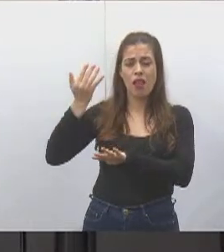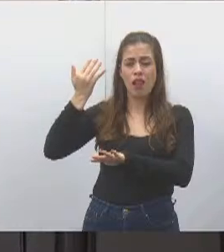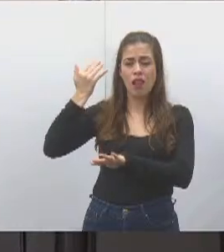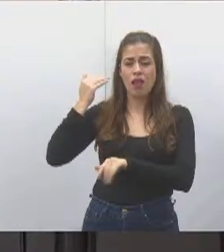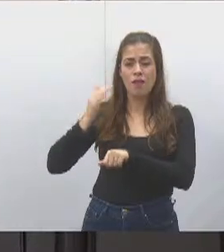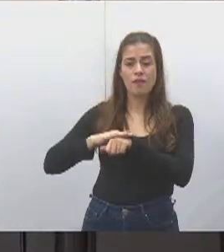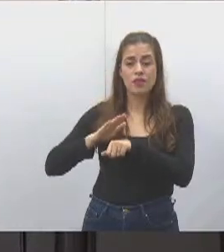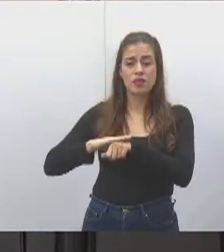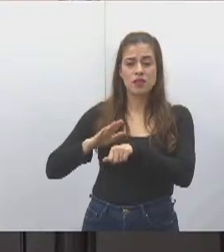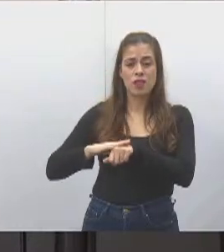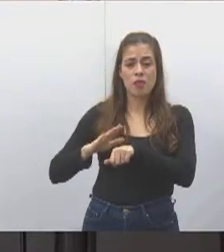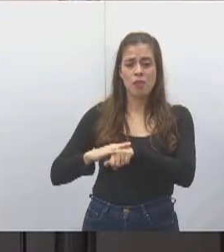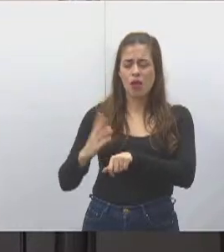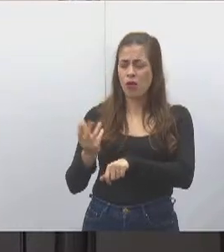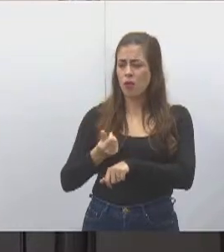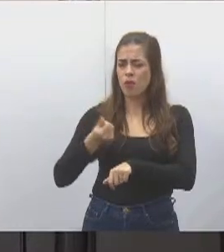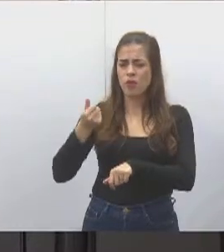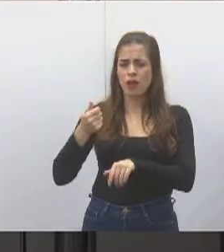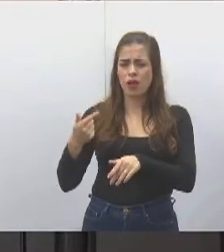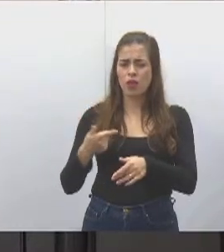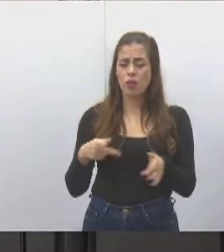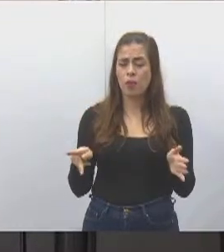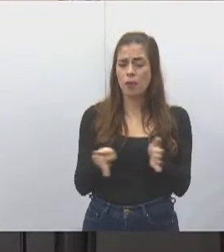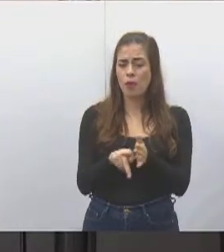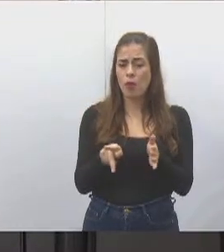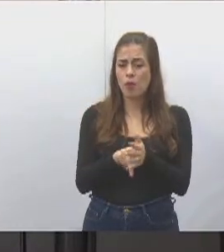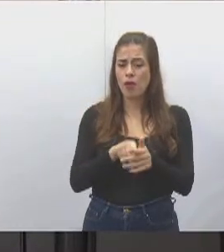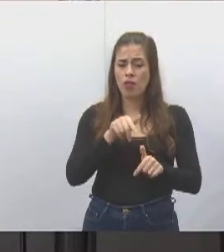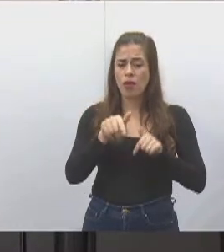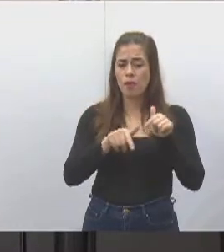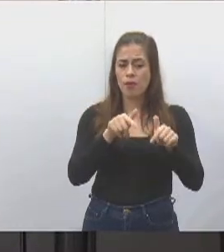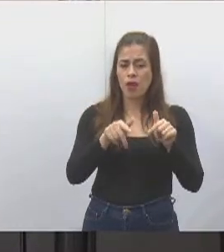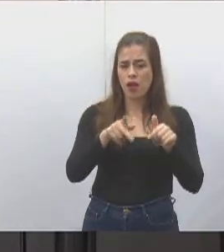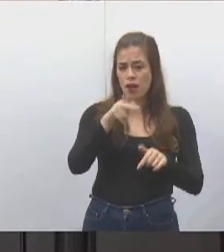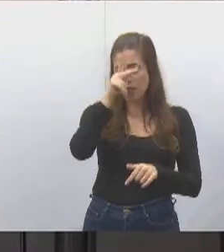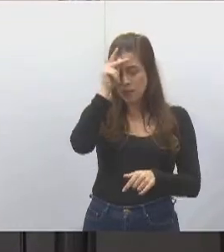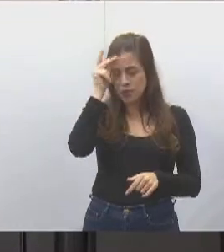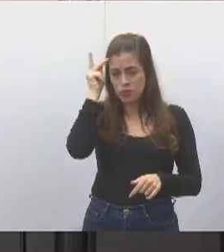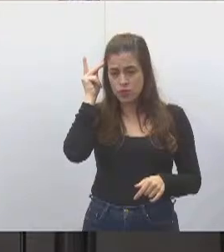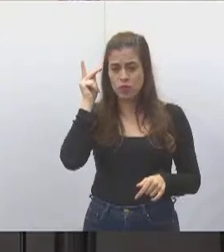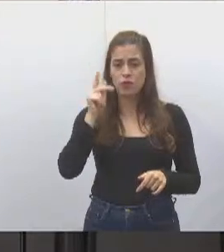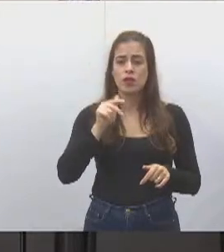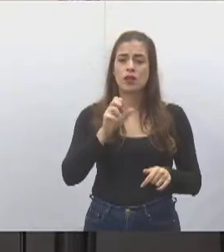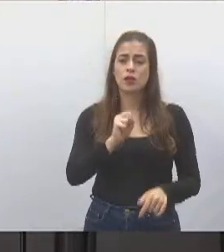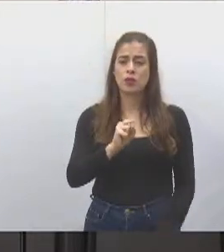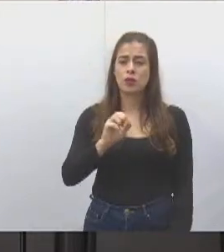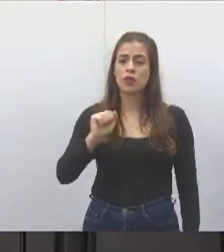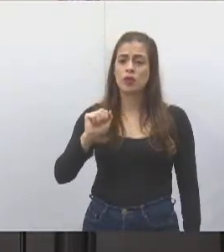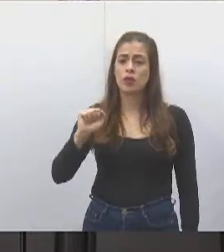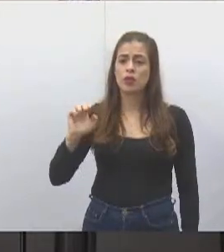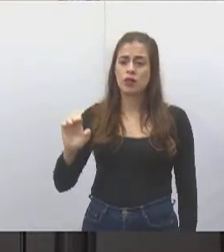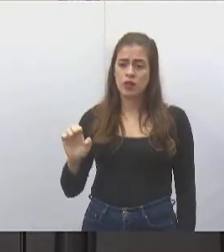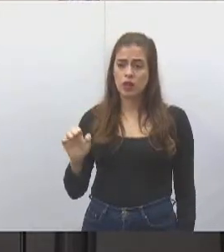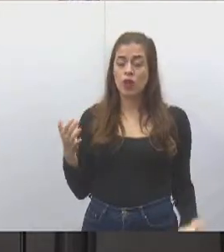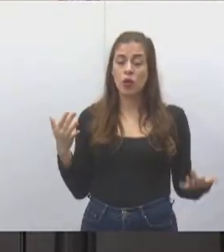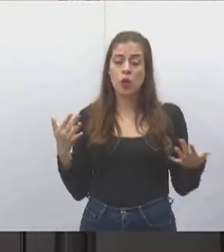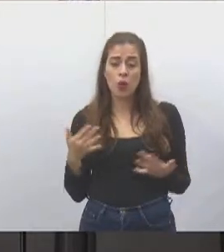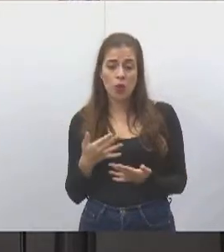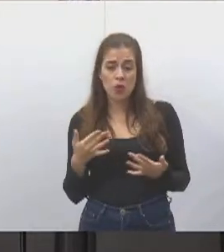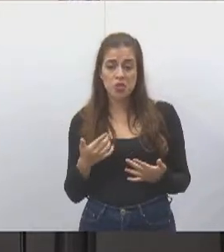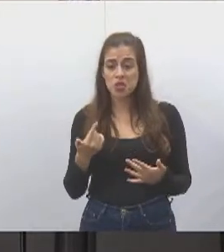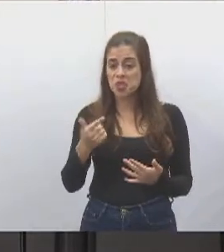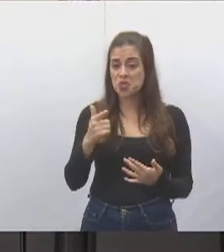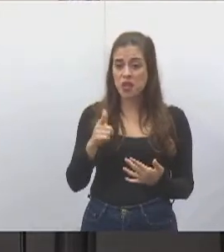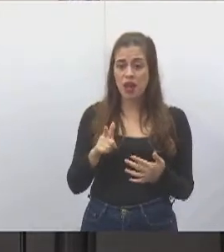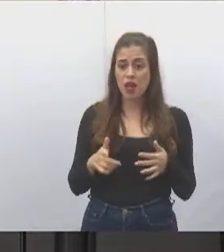com muita qualidade, com mão de obra própria, né? Hoje o SAI não tem uma retroescavadeira lá no